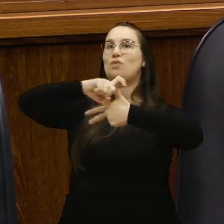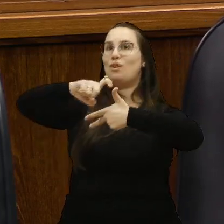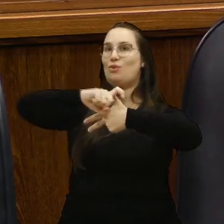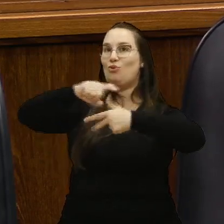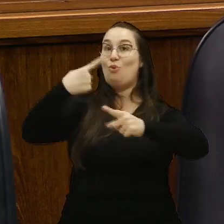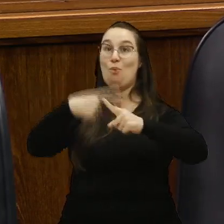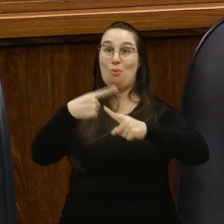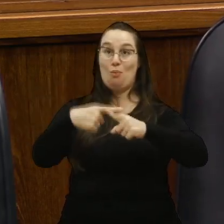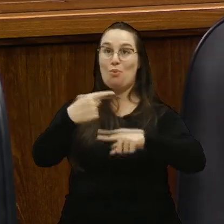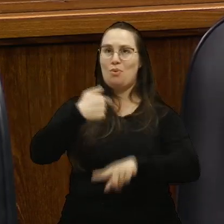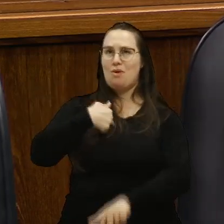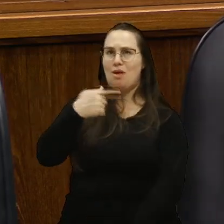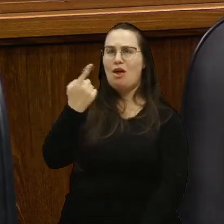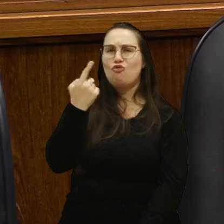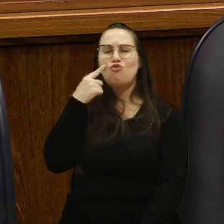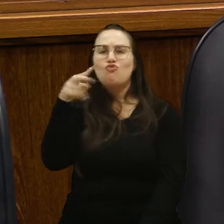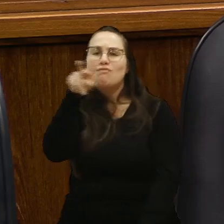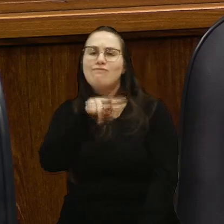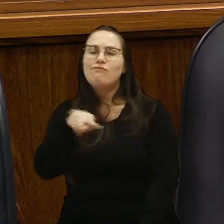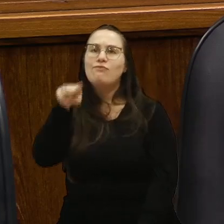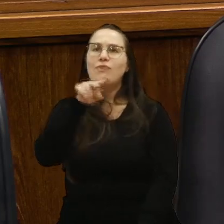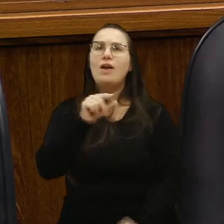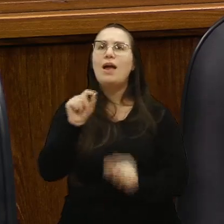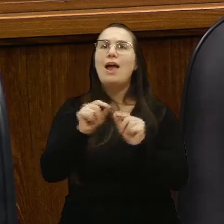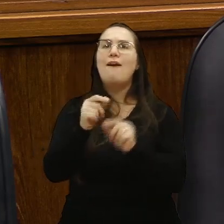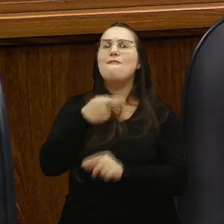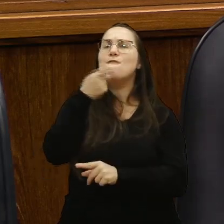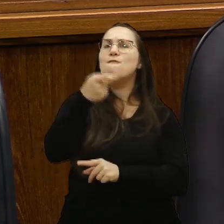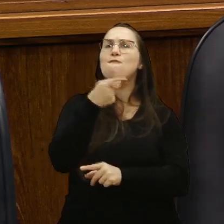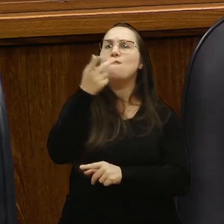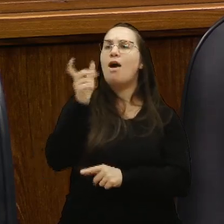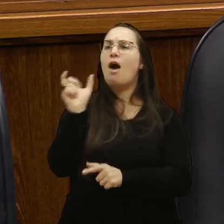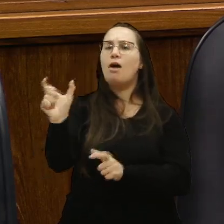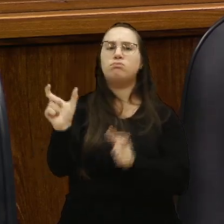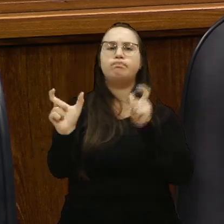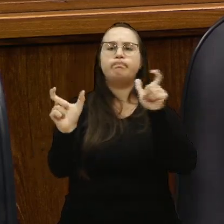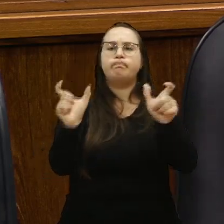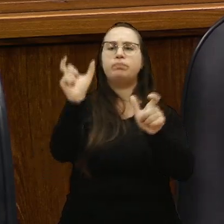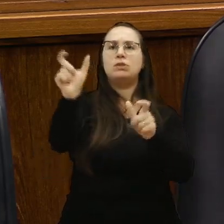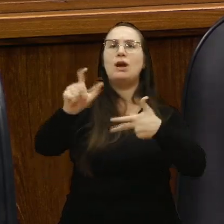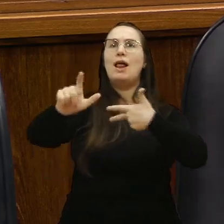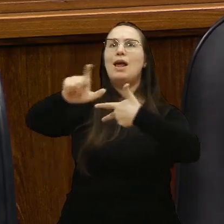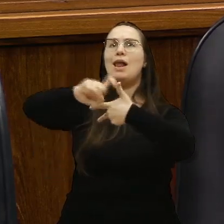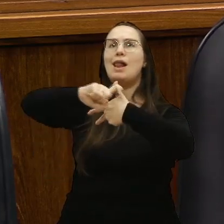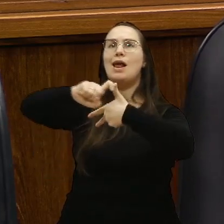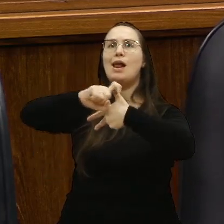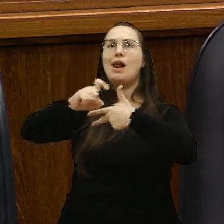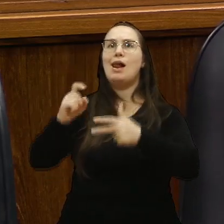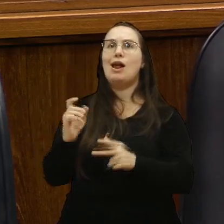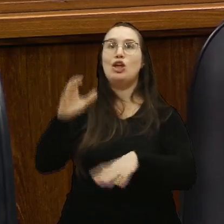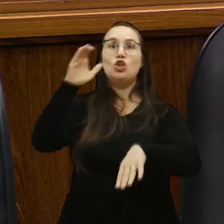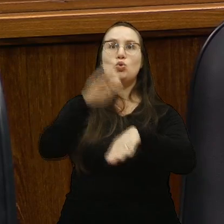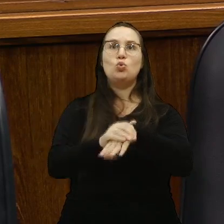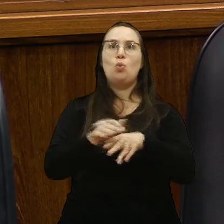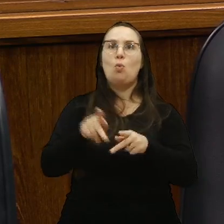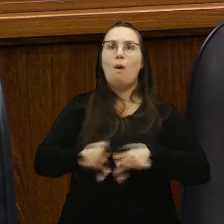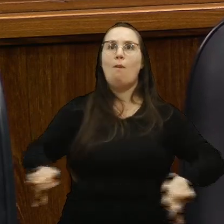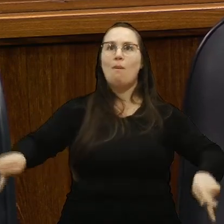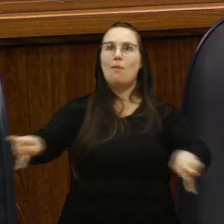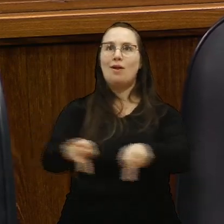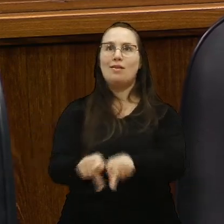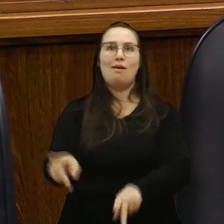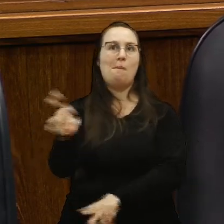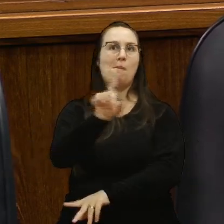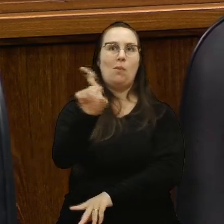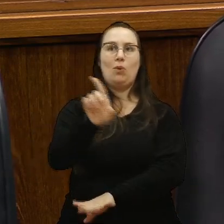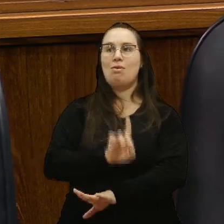muitas vezes a gente vê, inclusive, falas por parte do executivo que culpabilizam a população, porque não